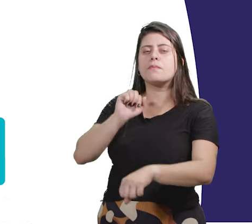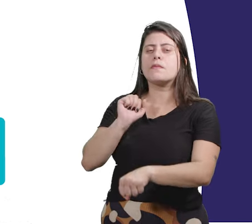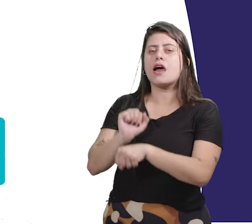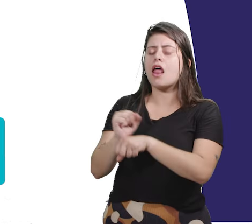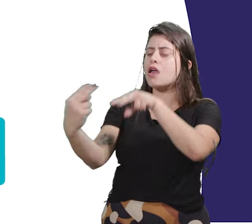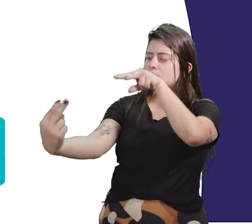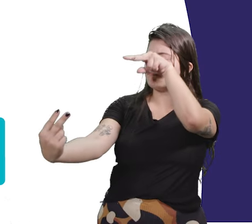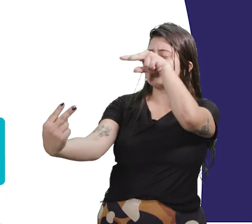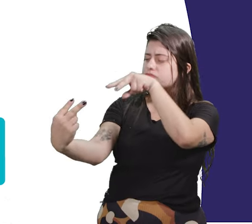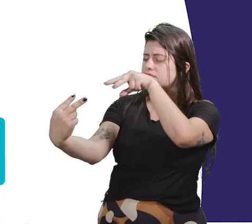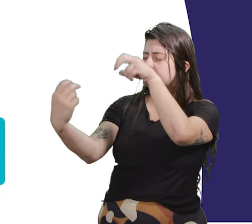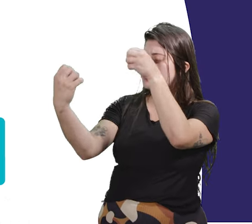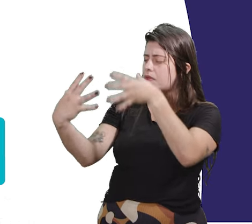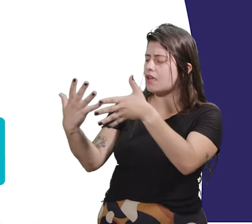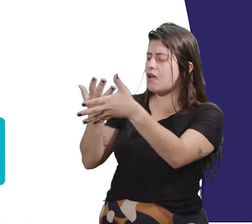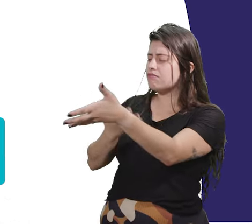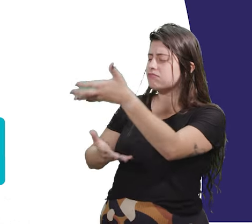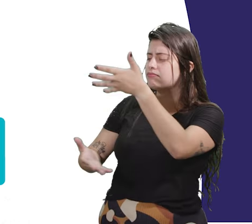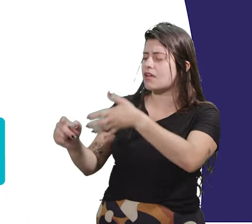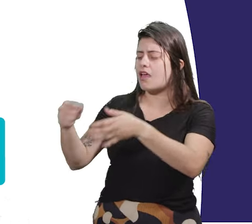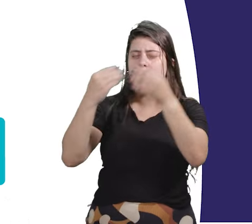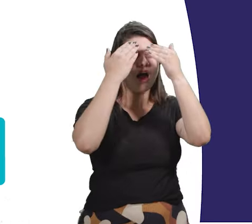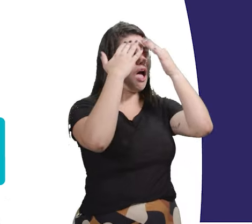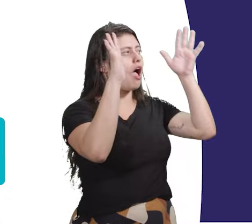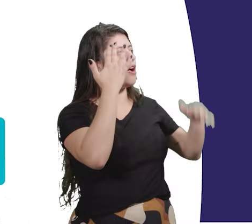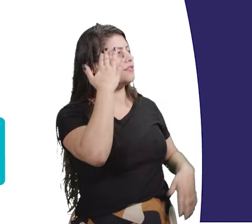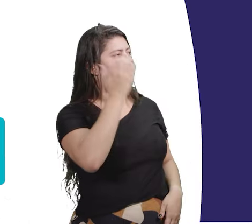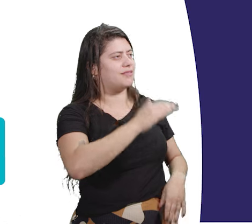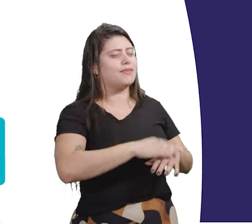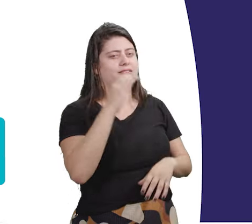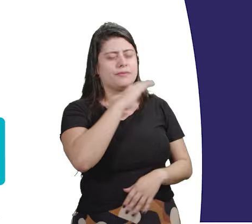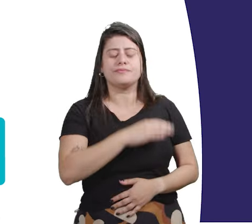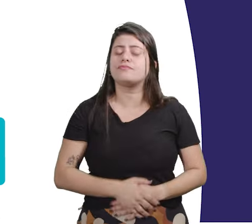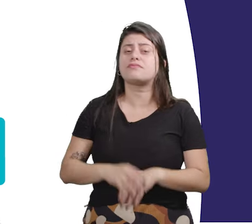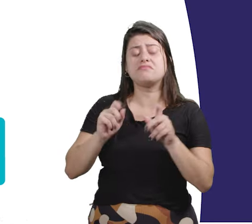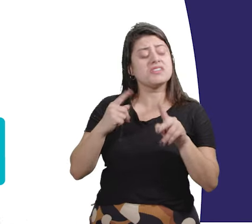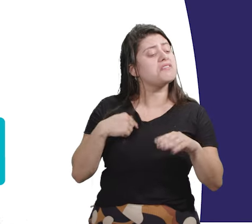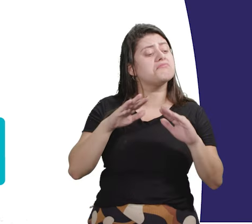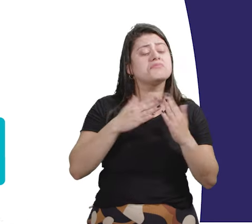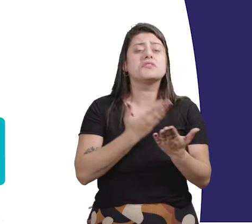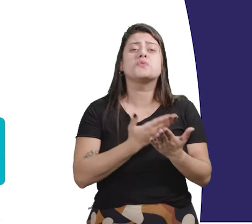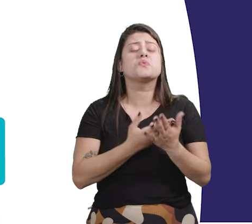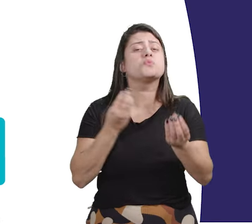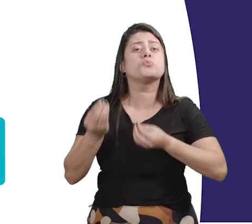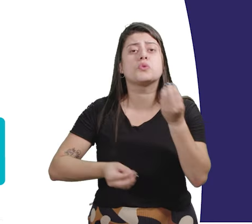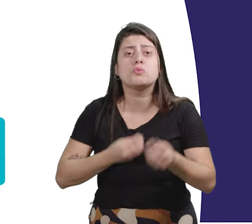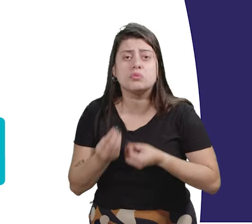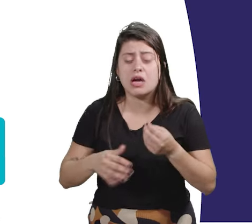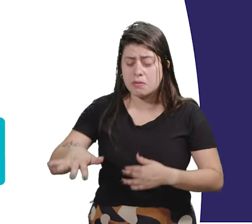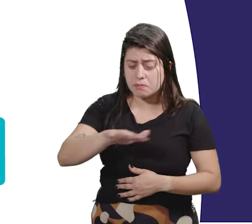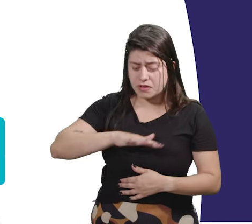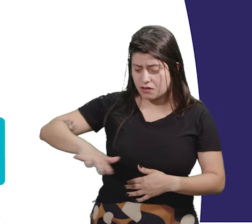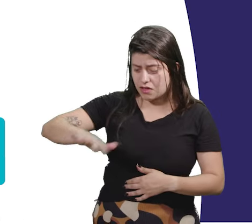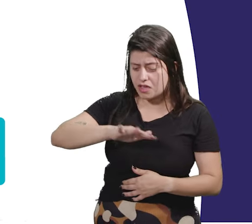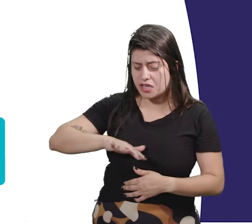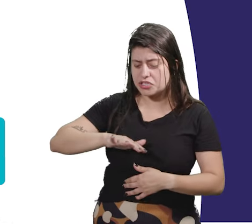você vai conseguir a cooperação muito mais rápido. Na escola, como é que o ambiente físico e emocional da sala de